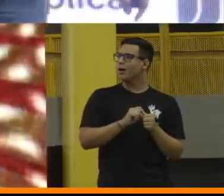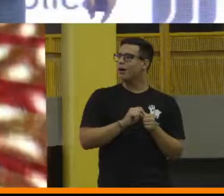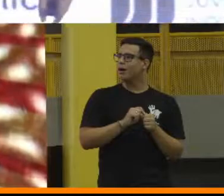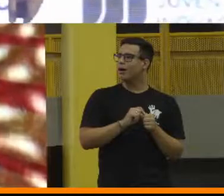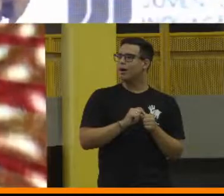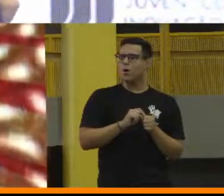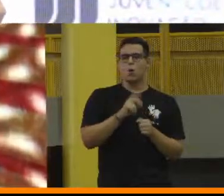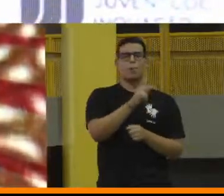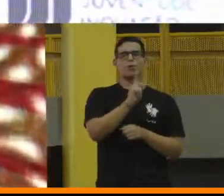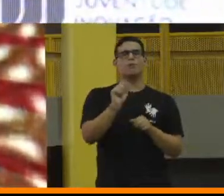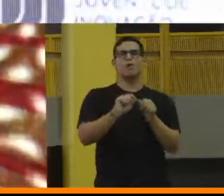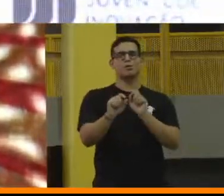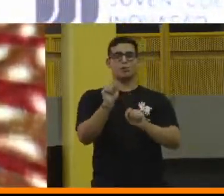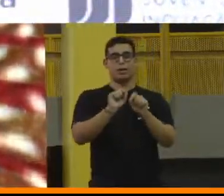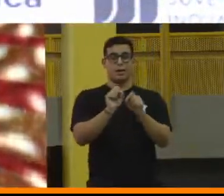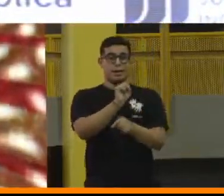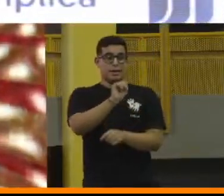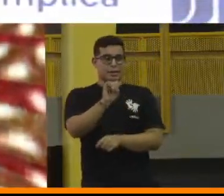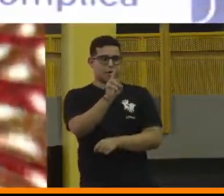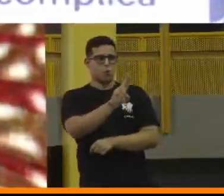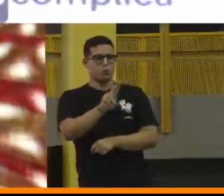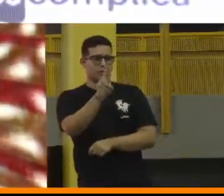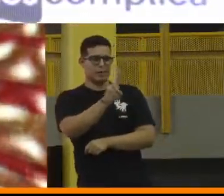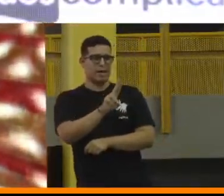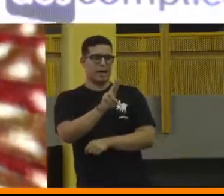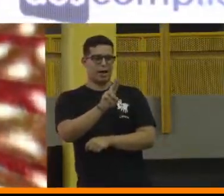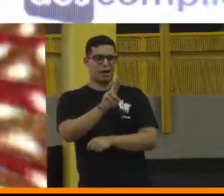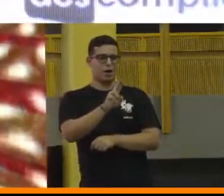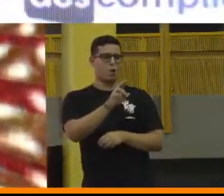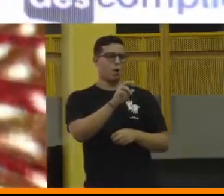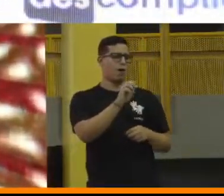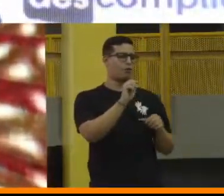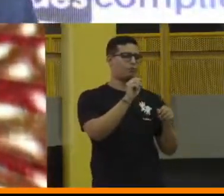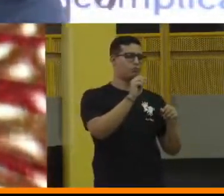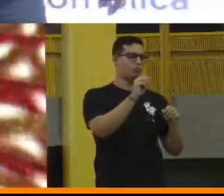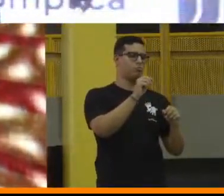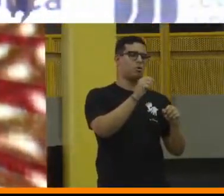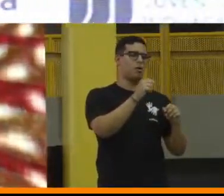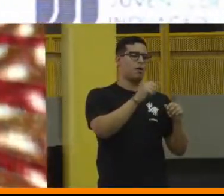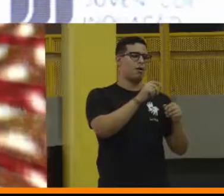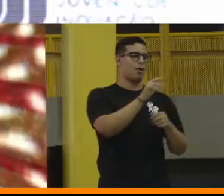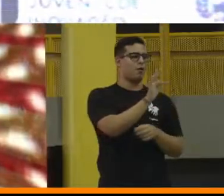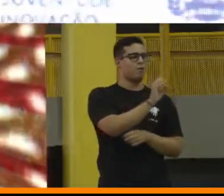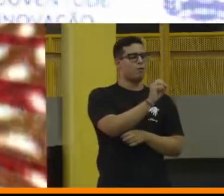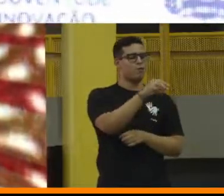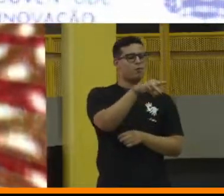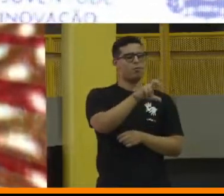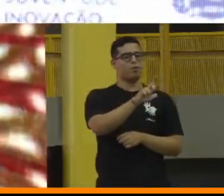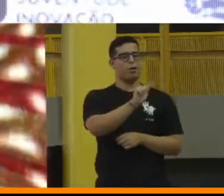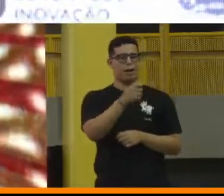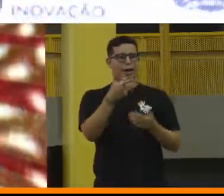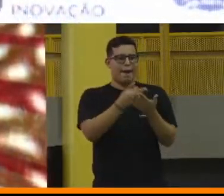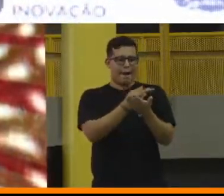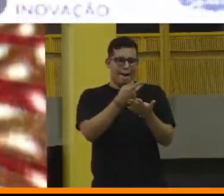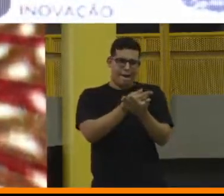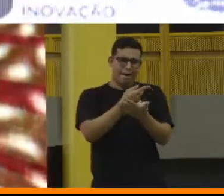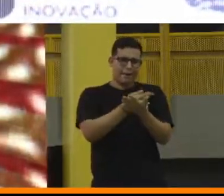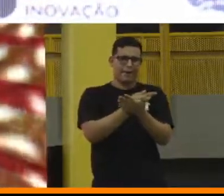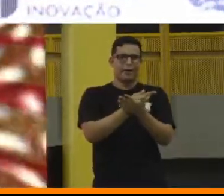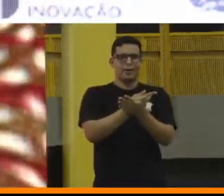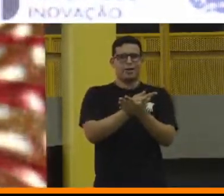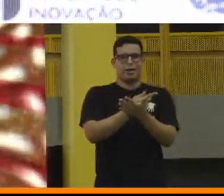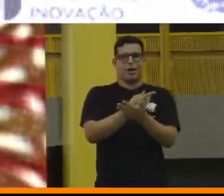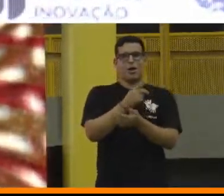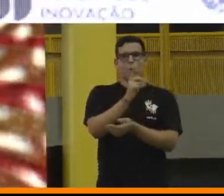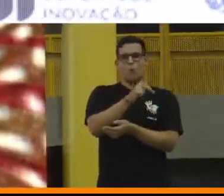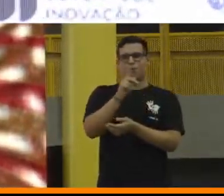B. Se ele fizer isso aqui errado, vai dar 49, ele bota no C. Aí no D ele